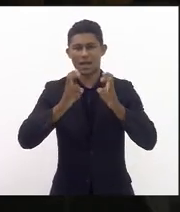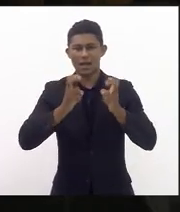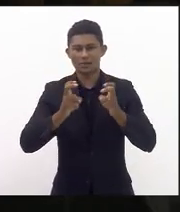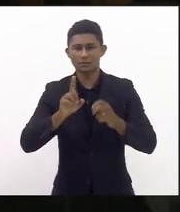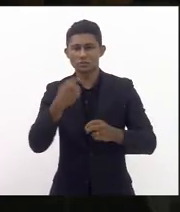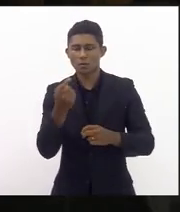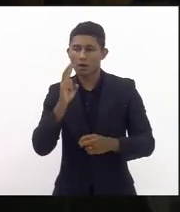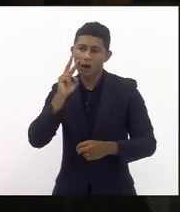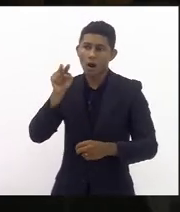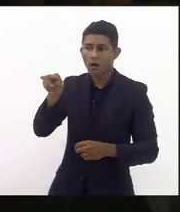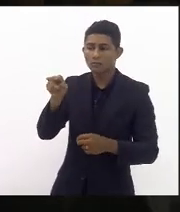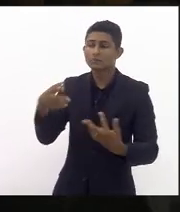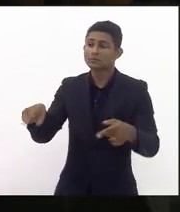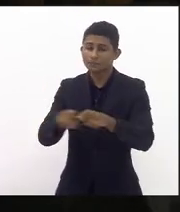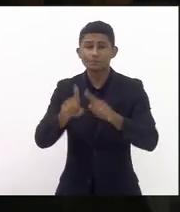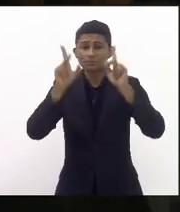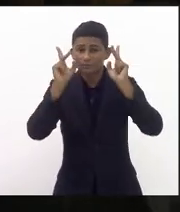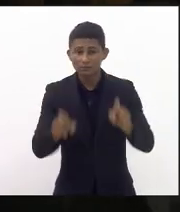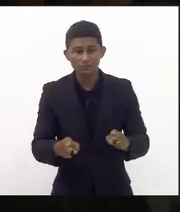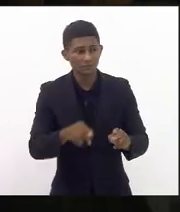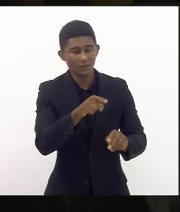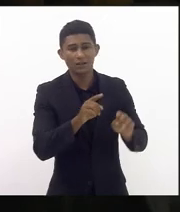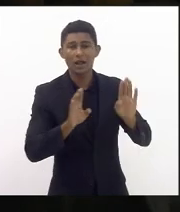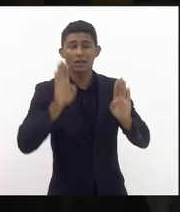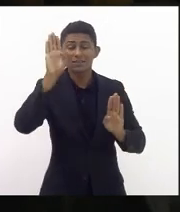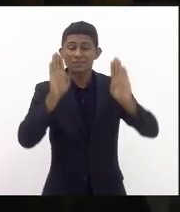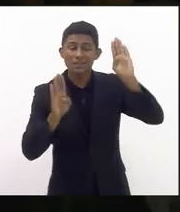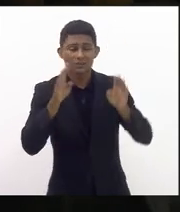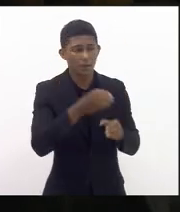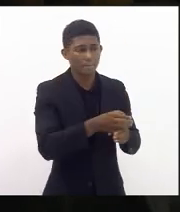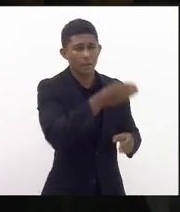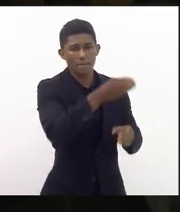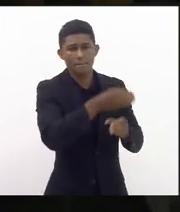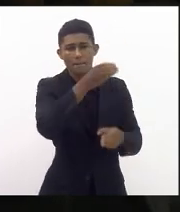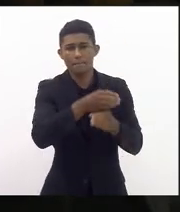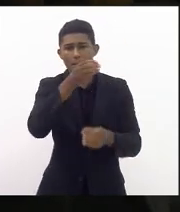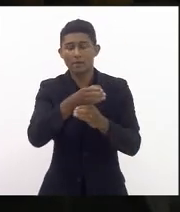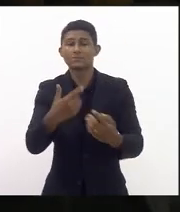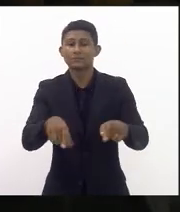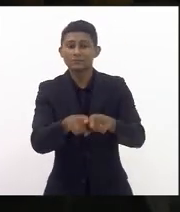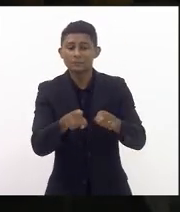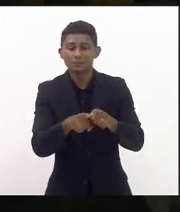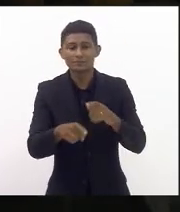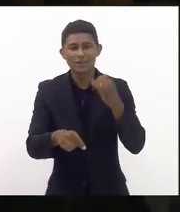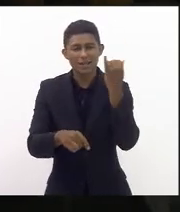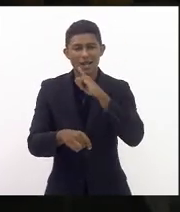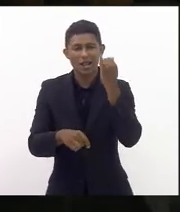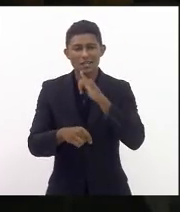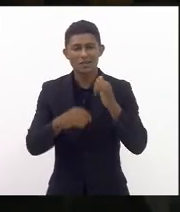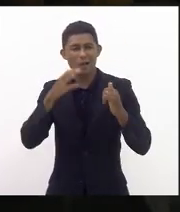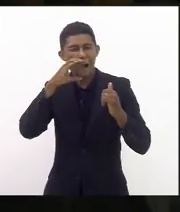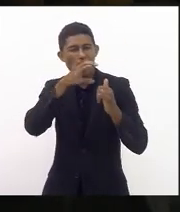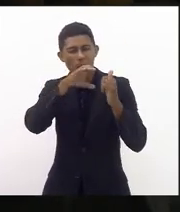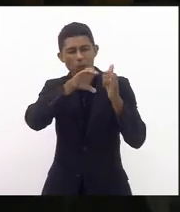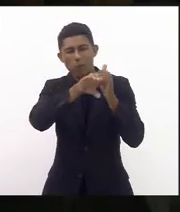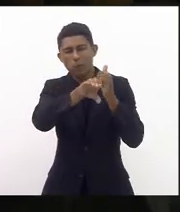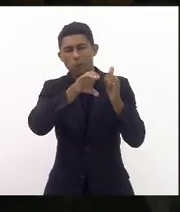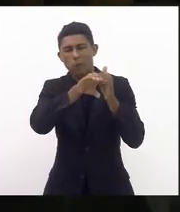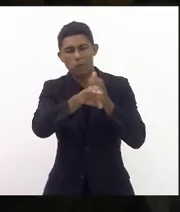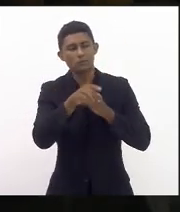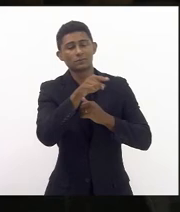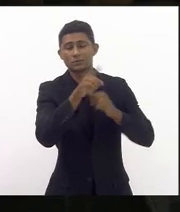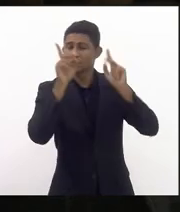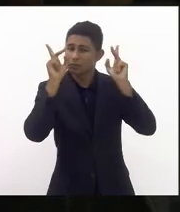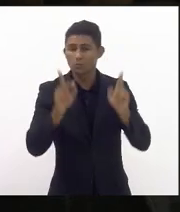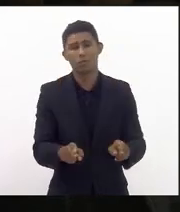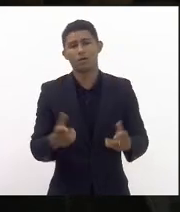vendo nessa questão das licenças das quatro termoelétricas. E não é um assunto